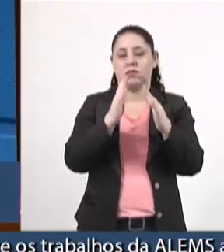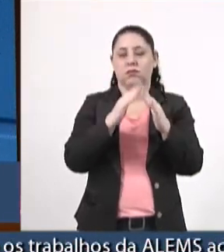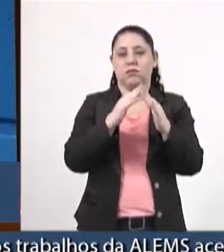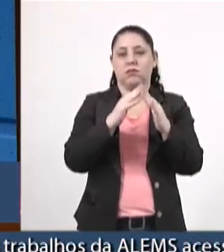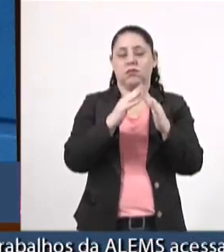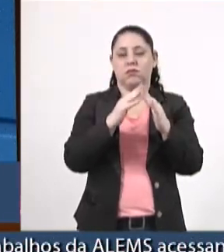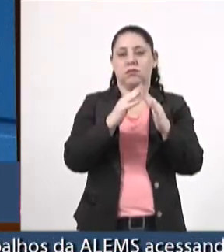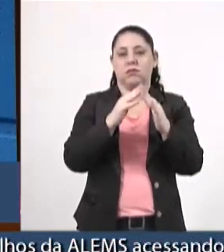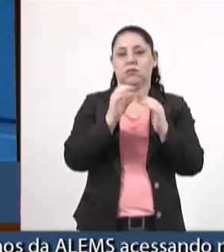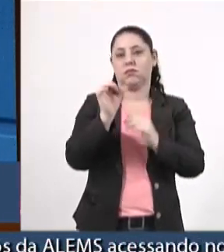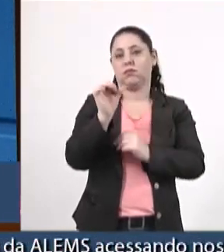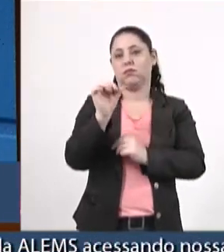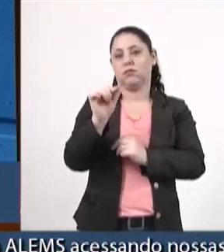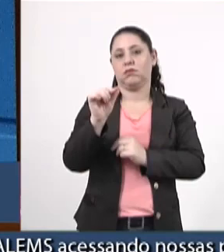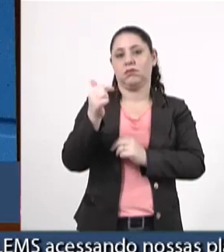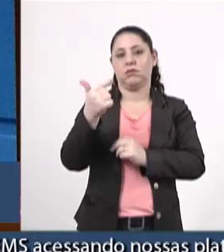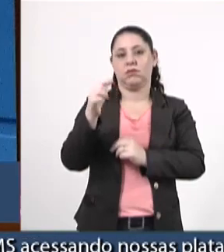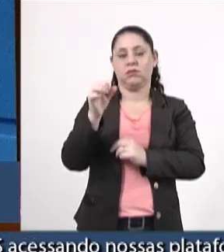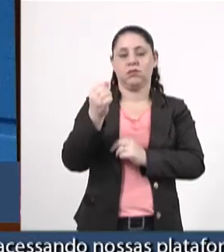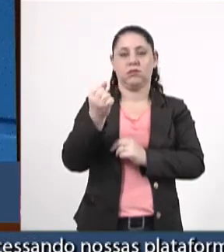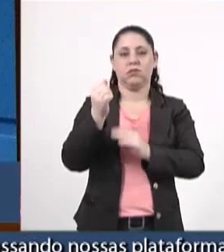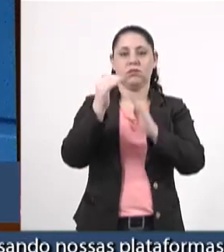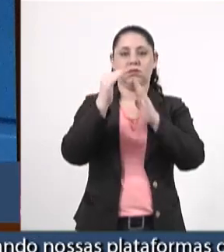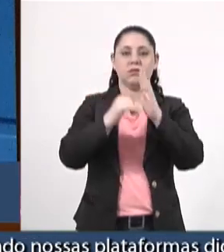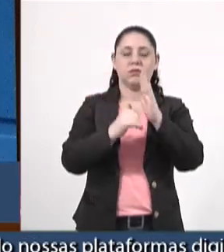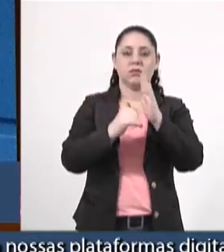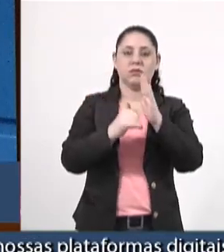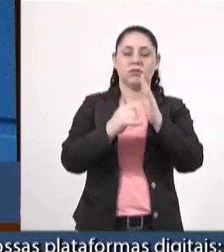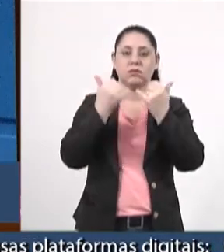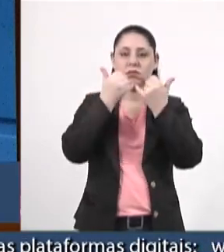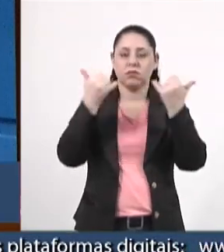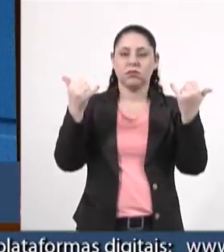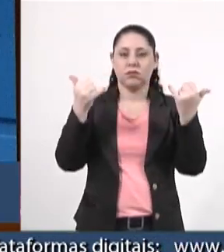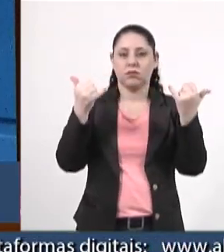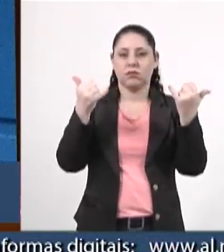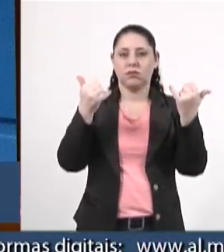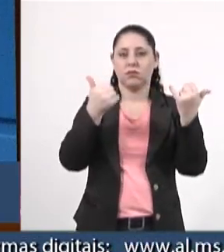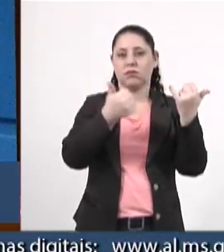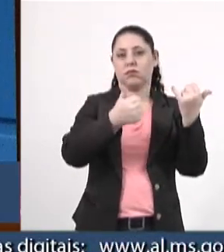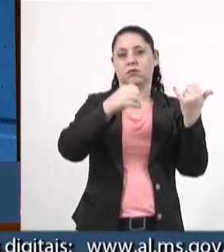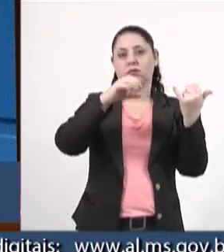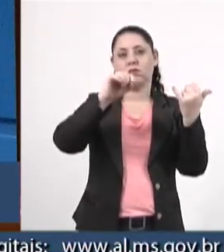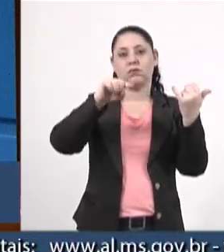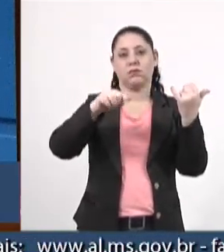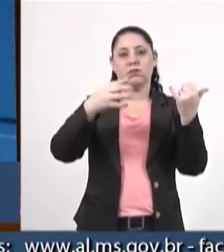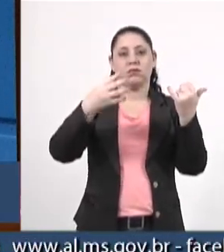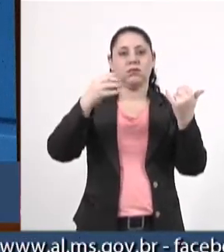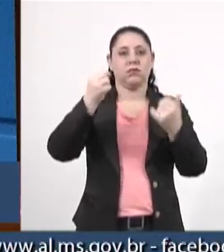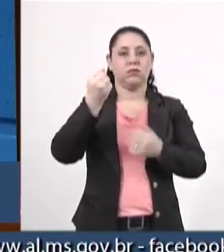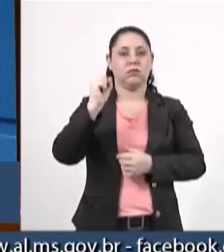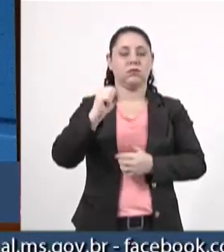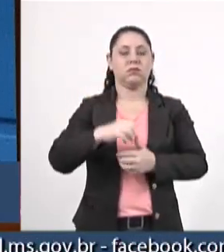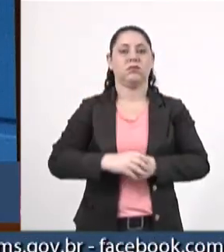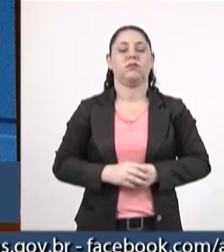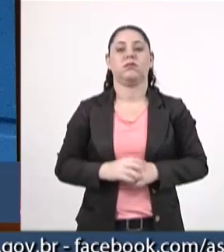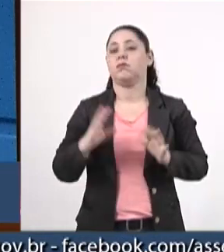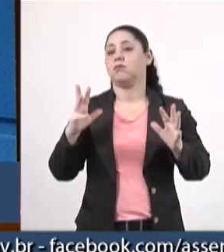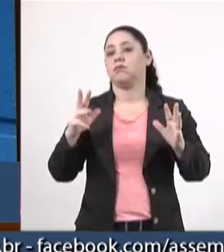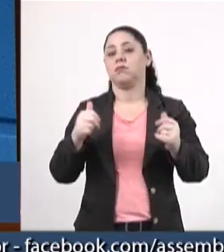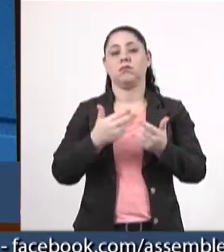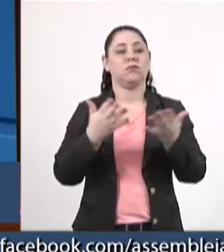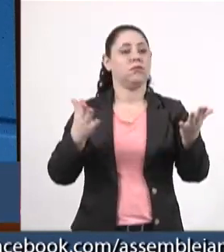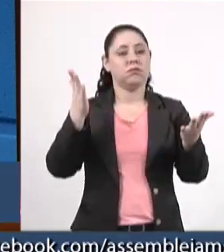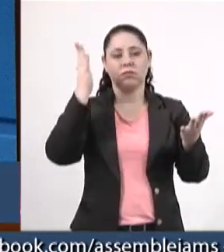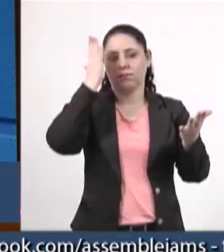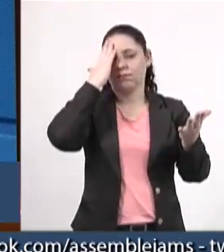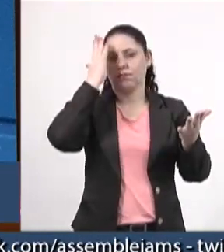tensão, 6,28 e para os consumidores de baixa tensão, 10,48. Todos nós